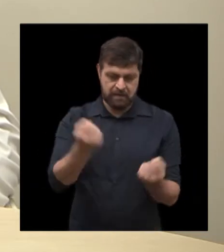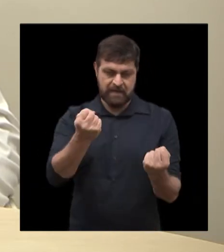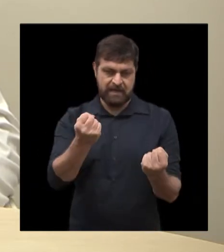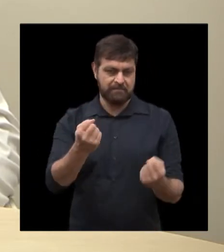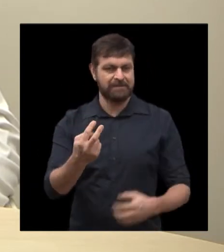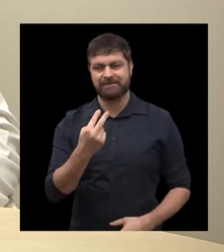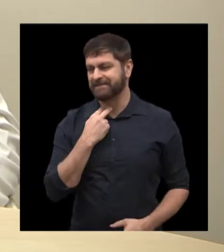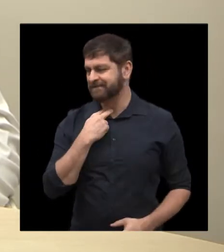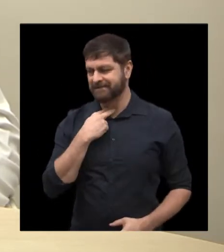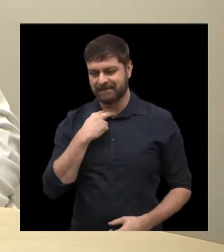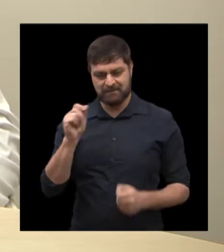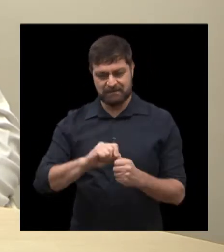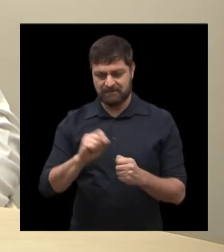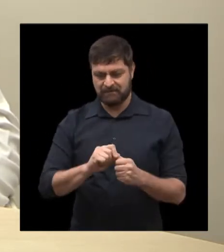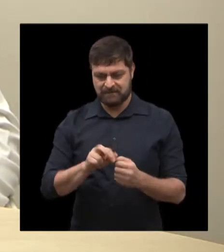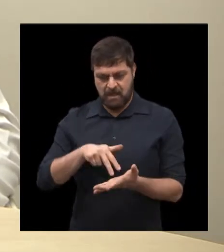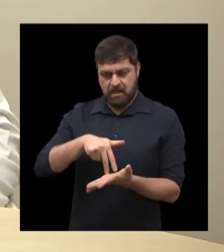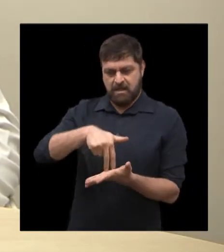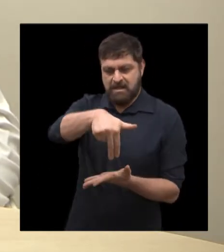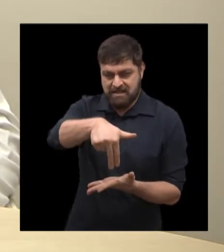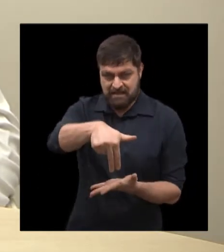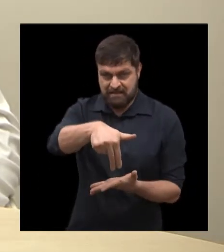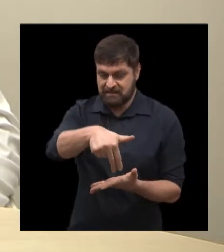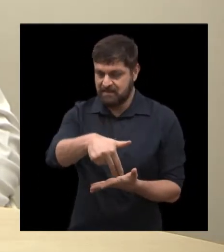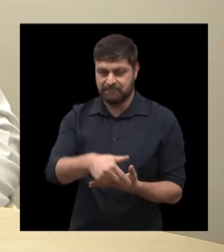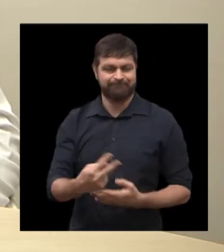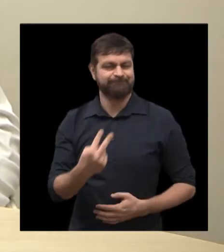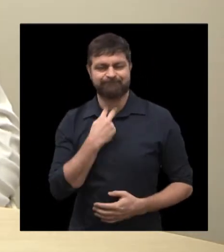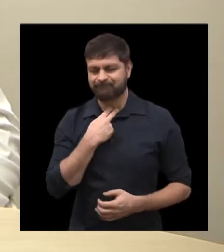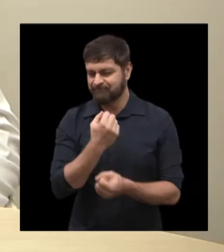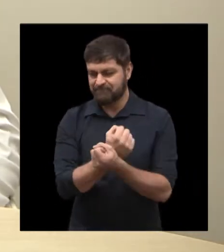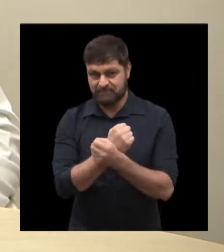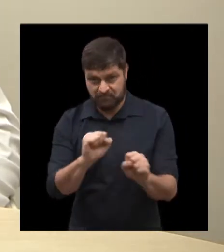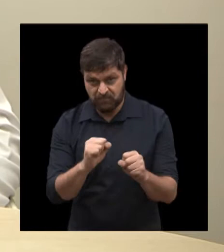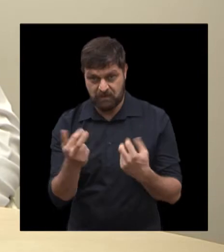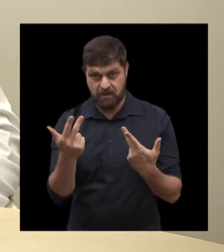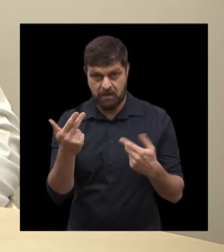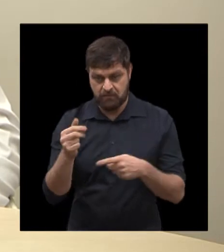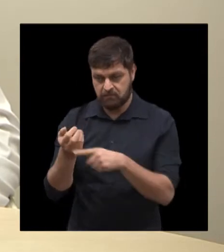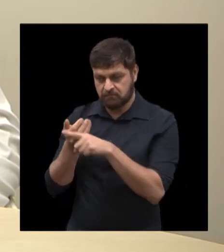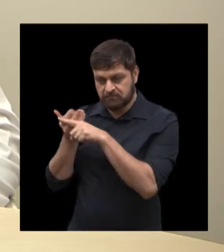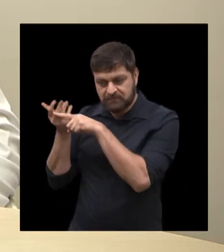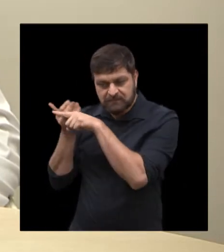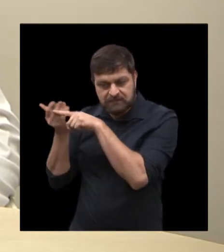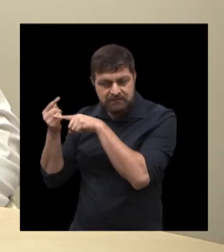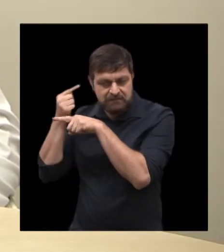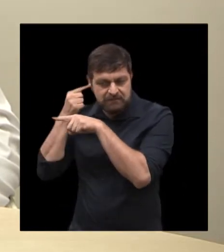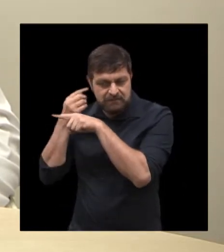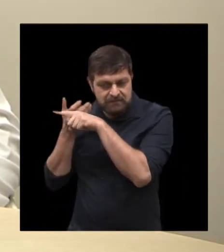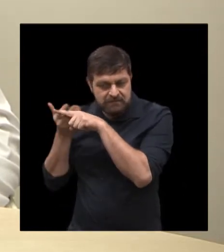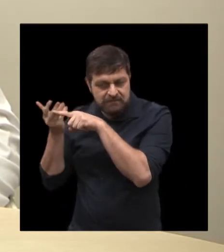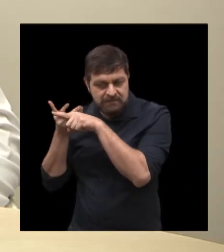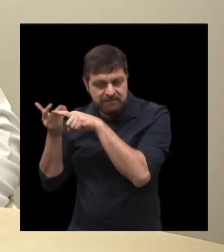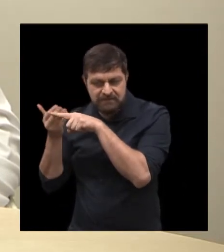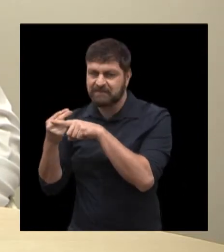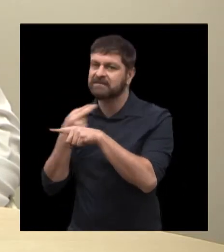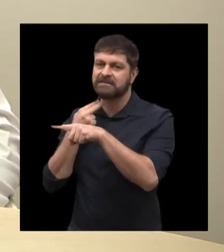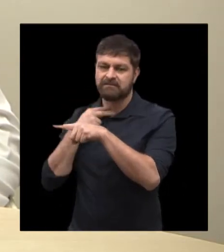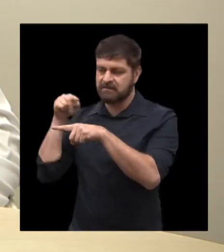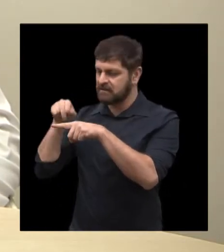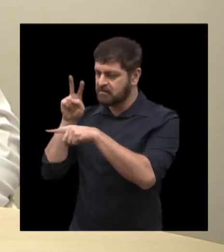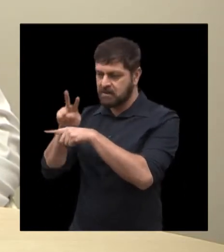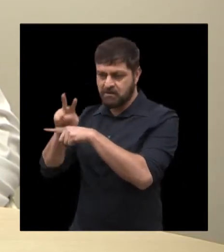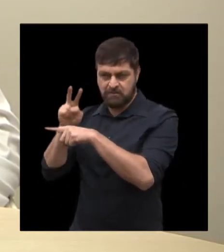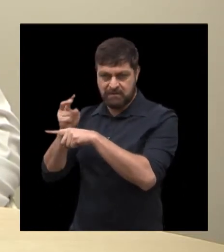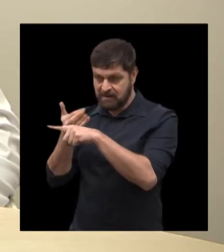consegue recuperar esse grupo celular para que ela volte a andar, da mesma forma, hoje em dia a gente não consegue recuperar as